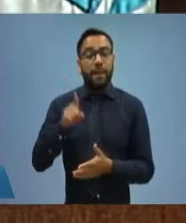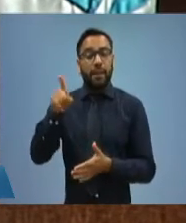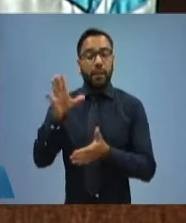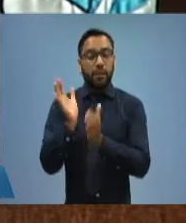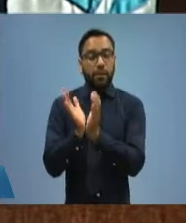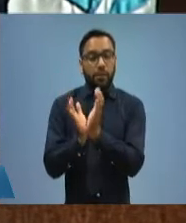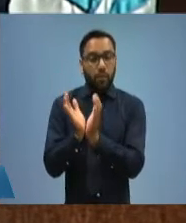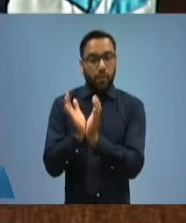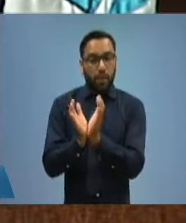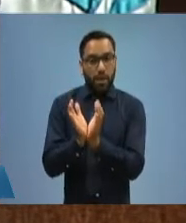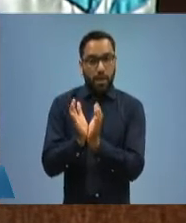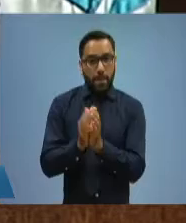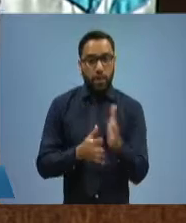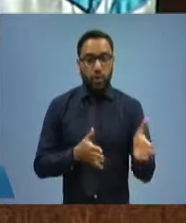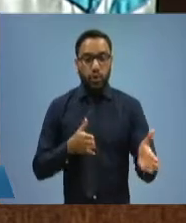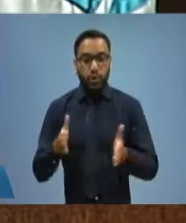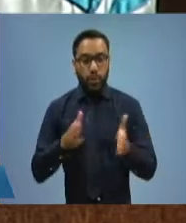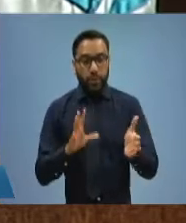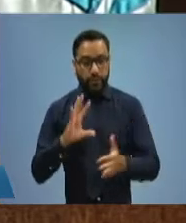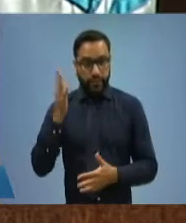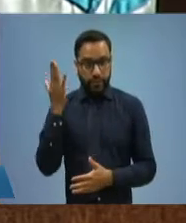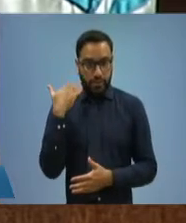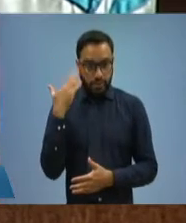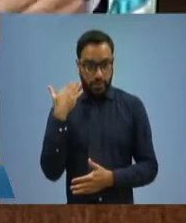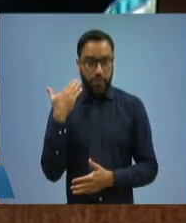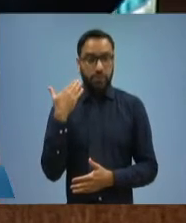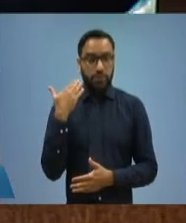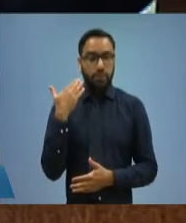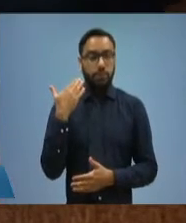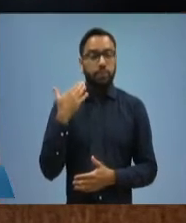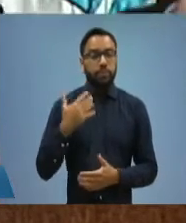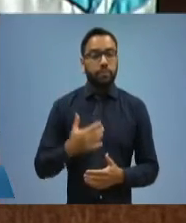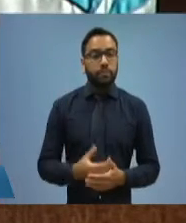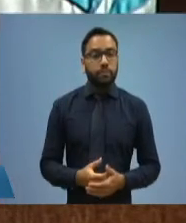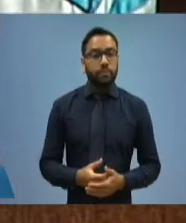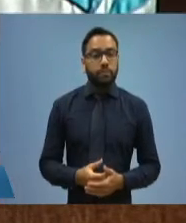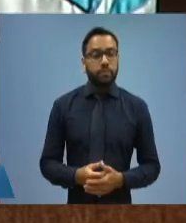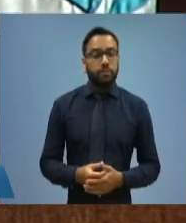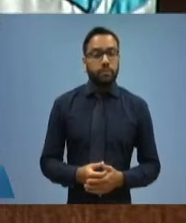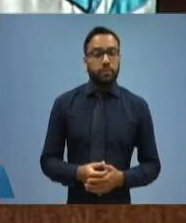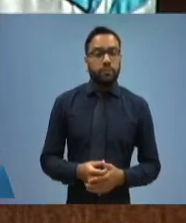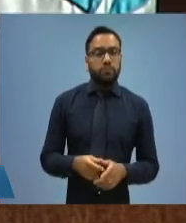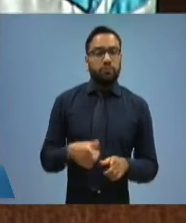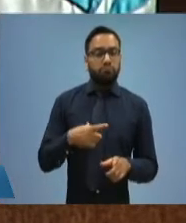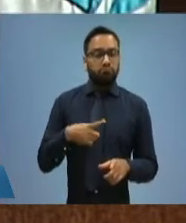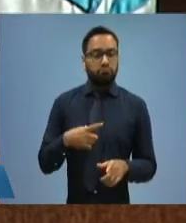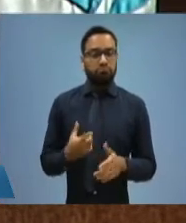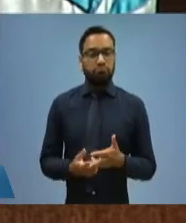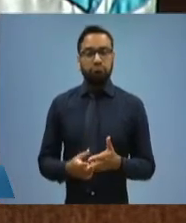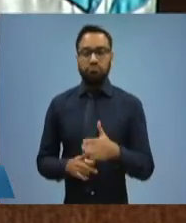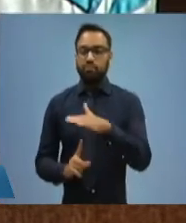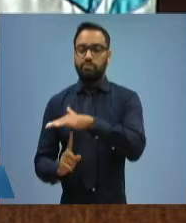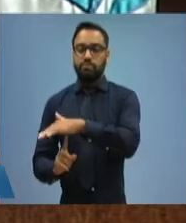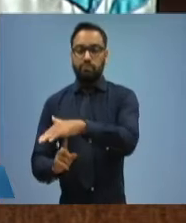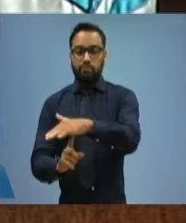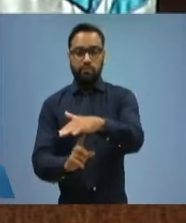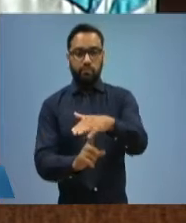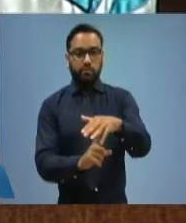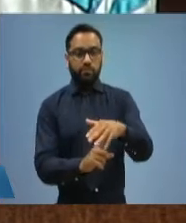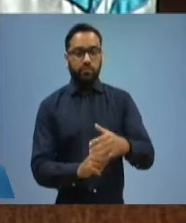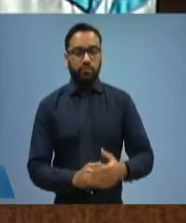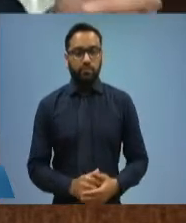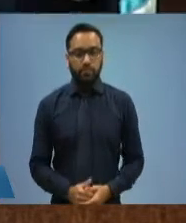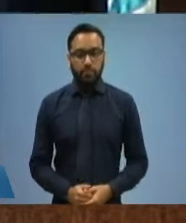Campeche, durante todo o período de temporada e também fora da temporada, onde feirantes, senhores, queria